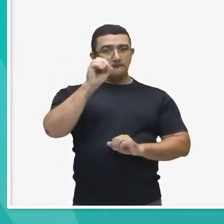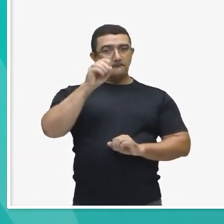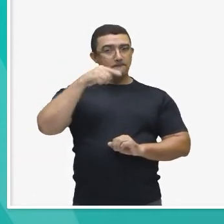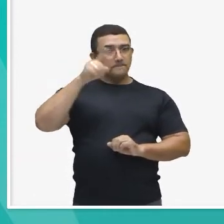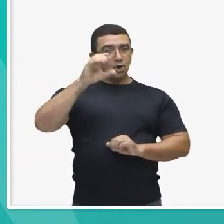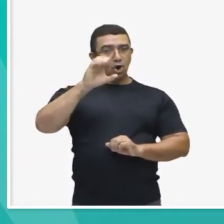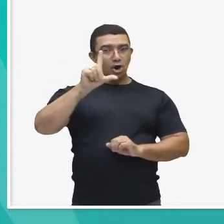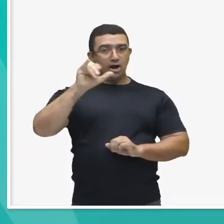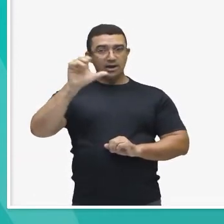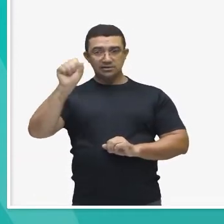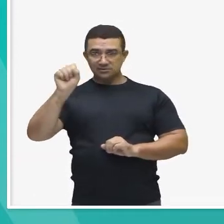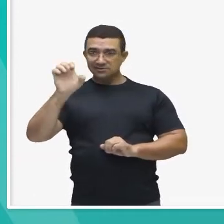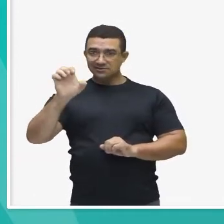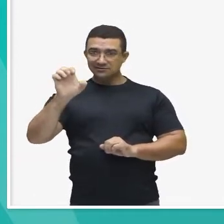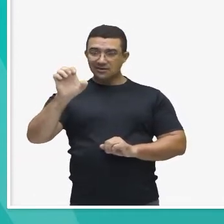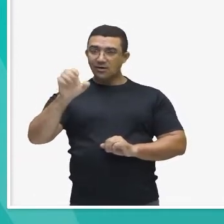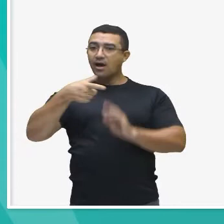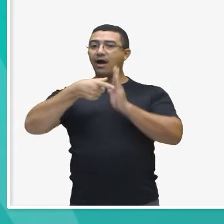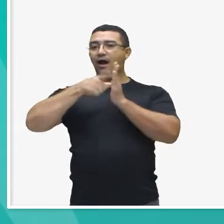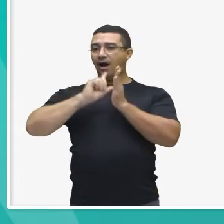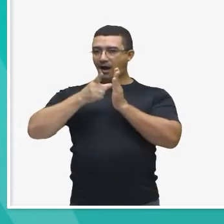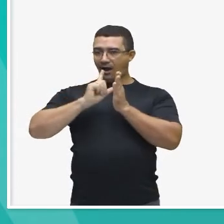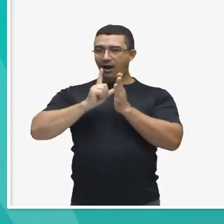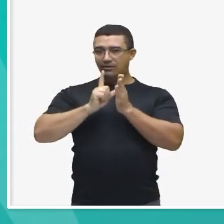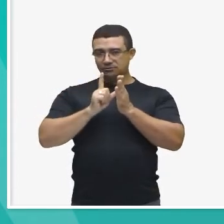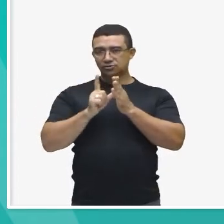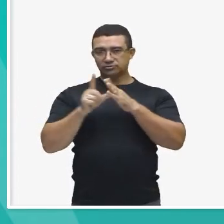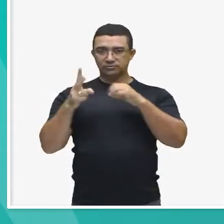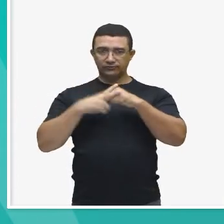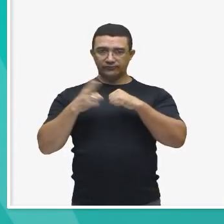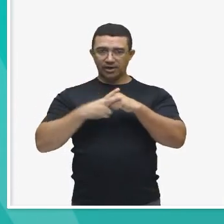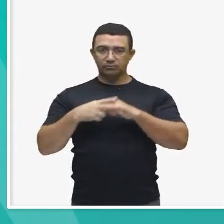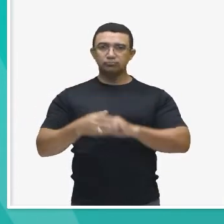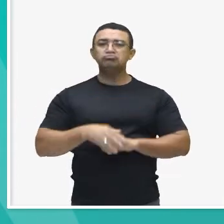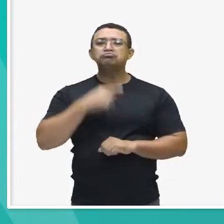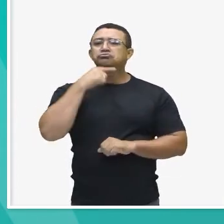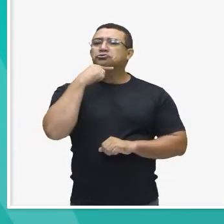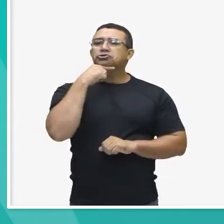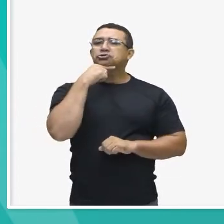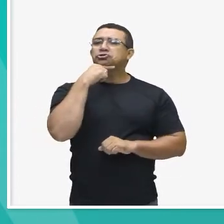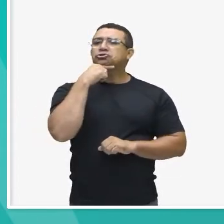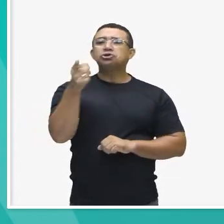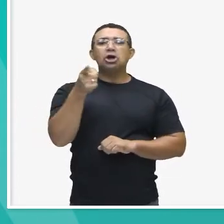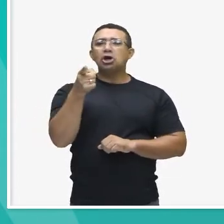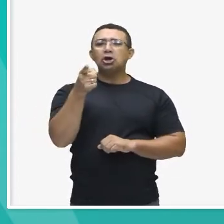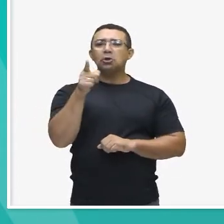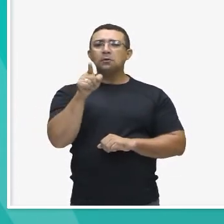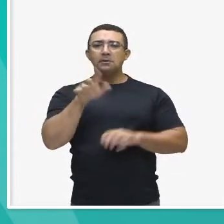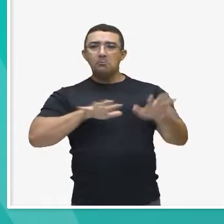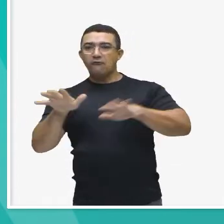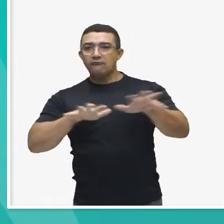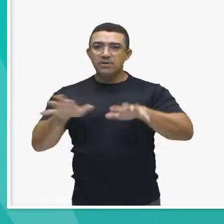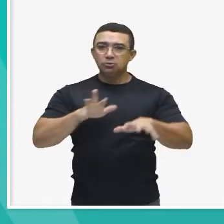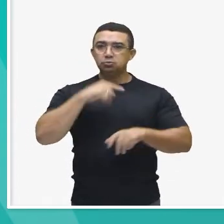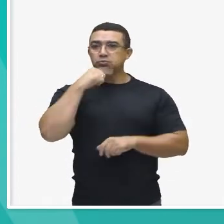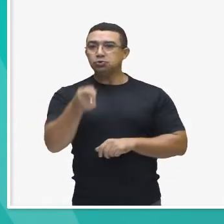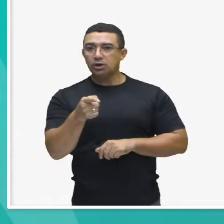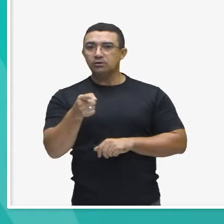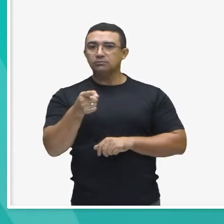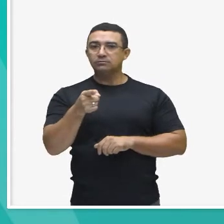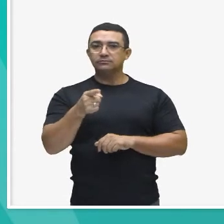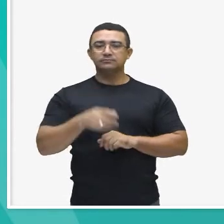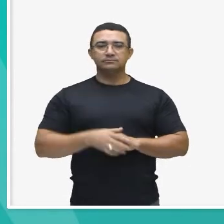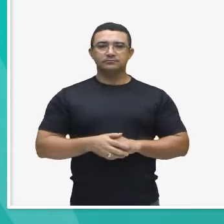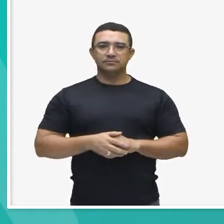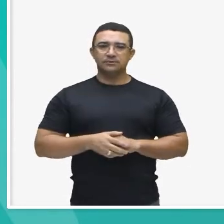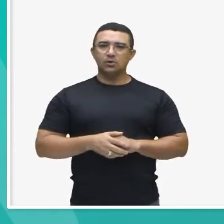tá certo? Nós temos aí outro exemplo. Ninguém se mexeu. Ninguém é uma expressão negativa que